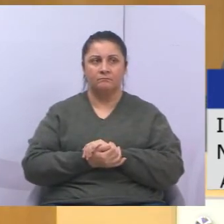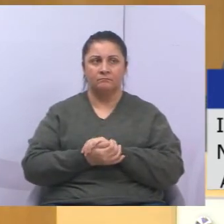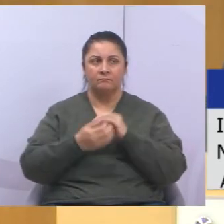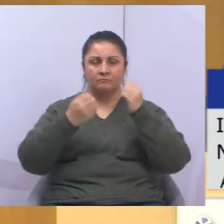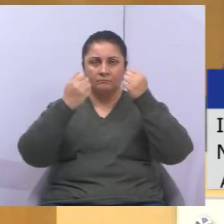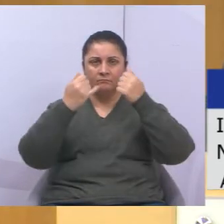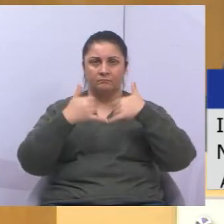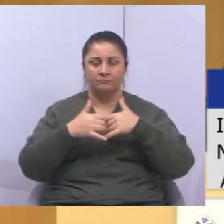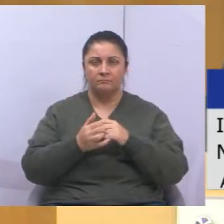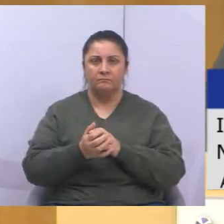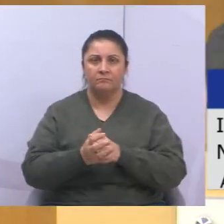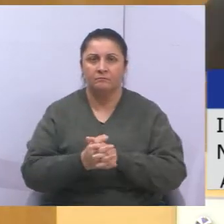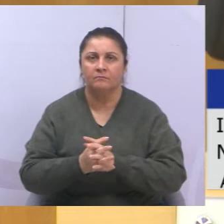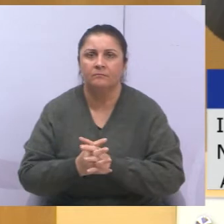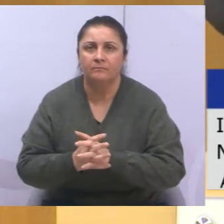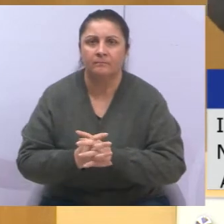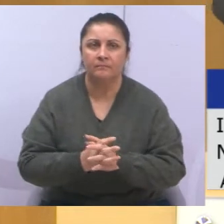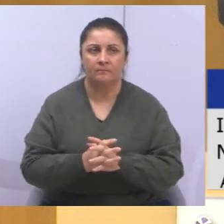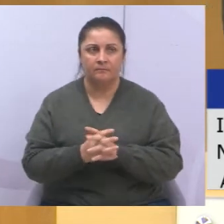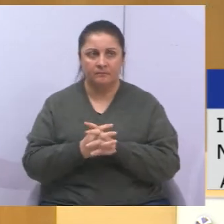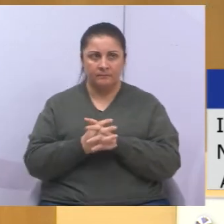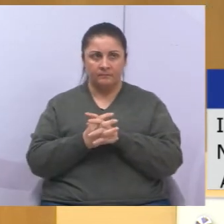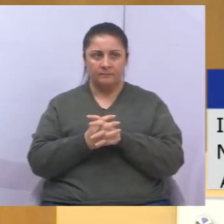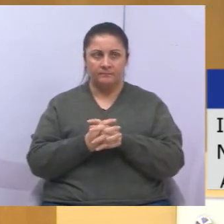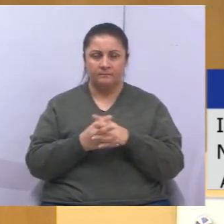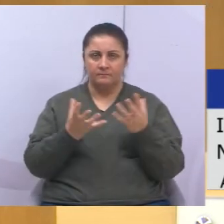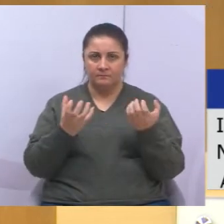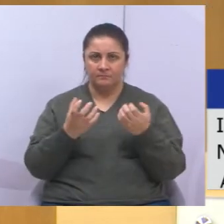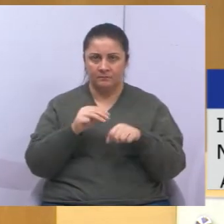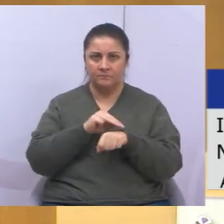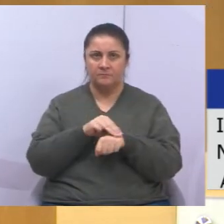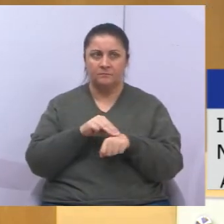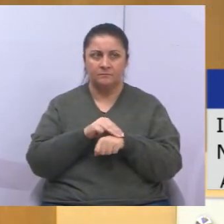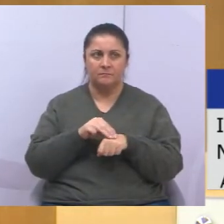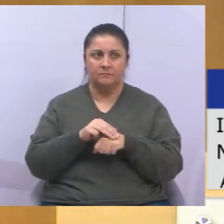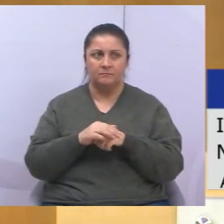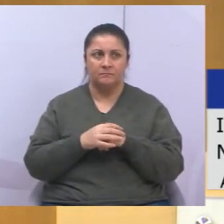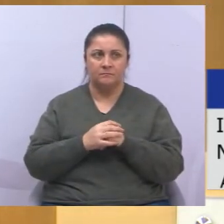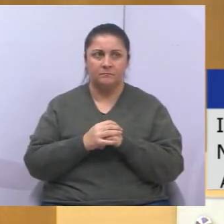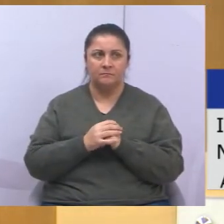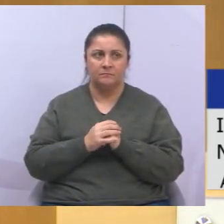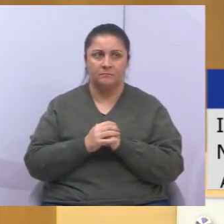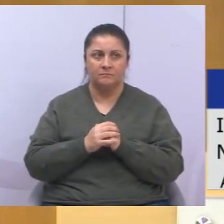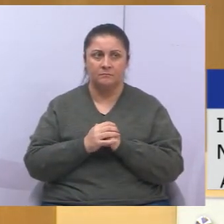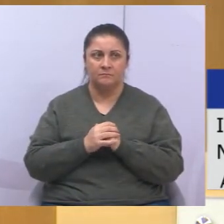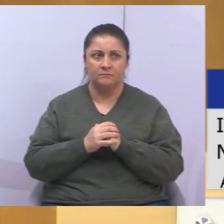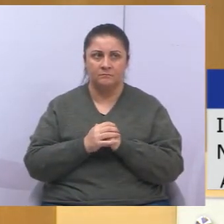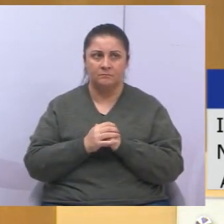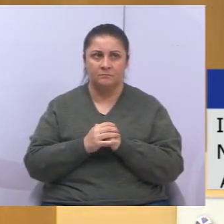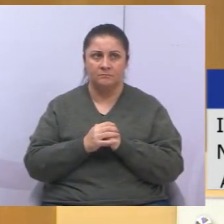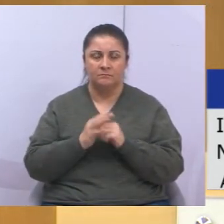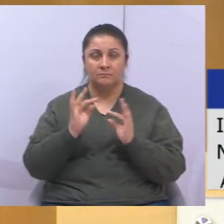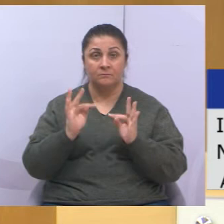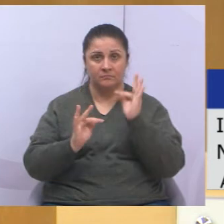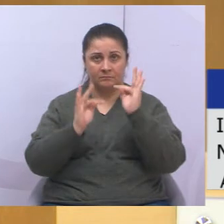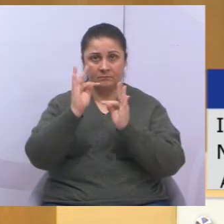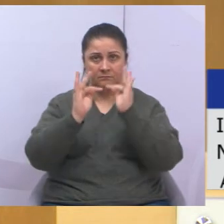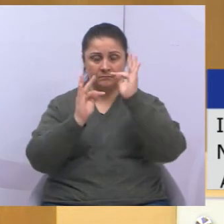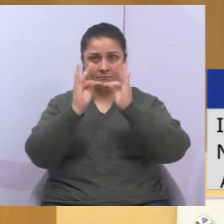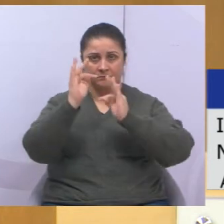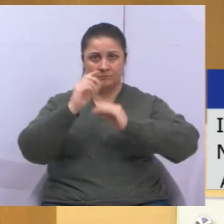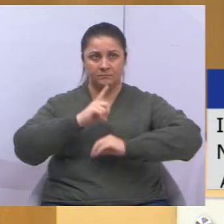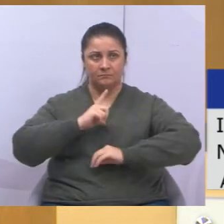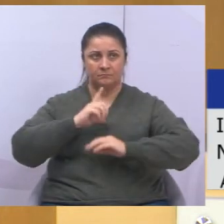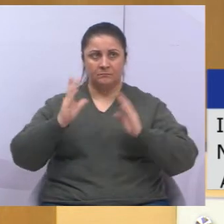que quero aqui abrir uma discussão que os meios tecnológicos que nós